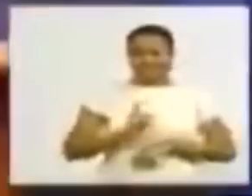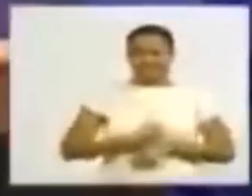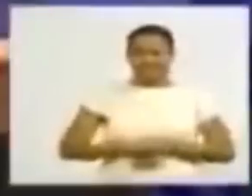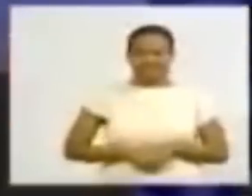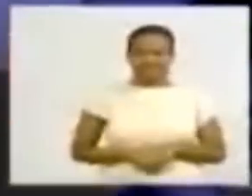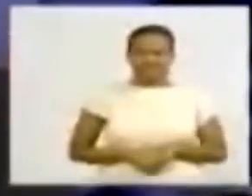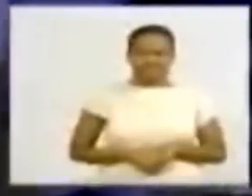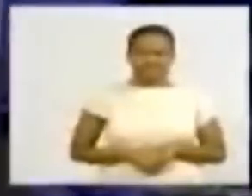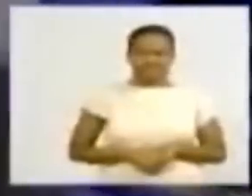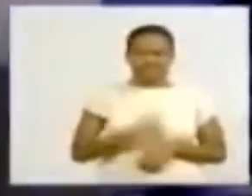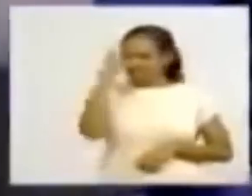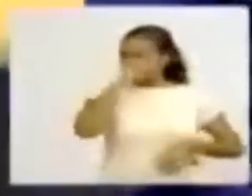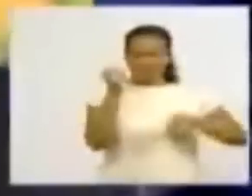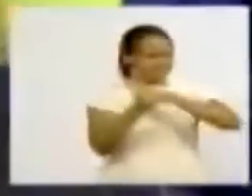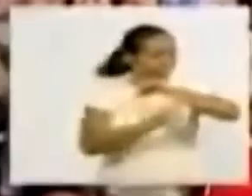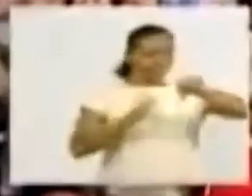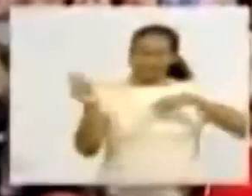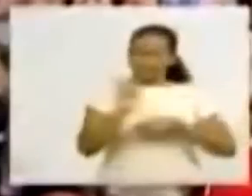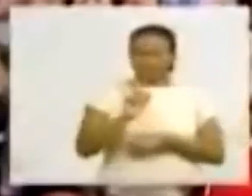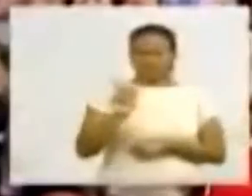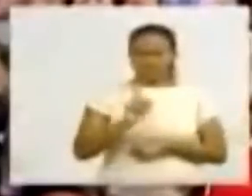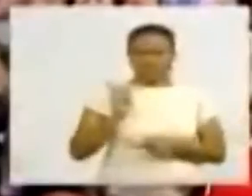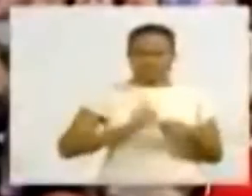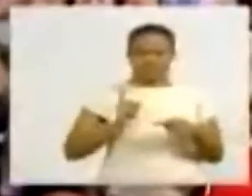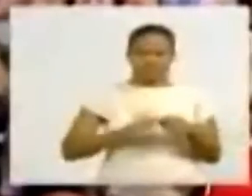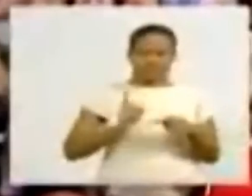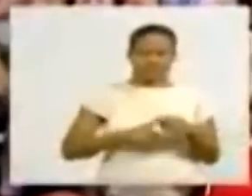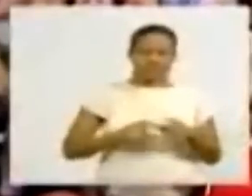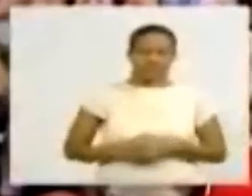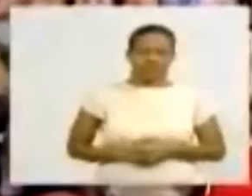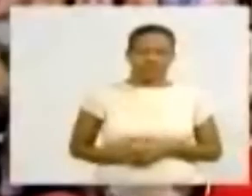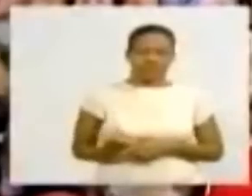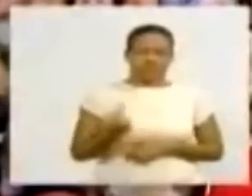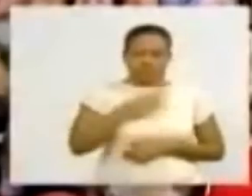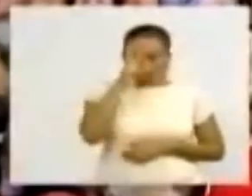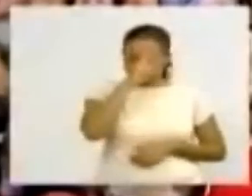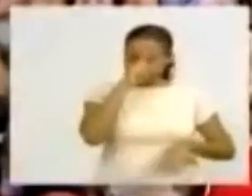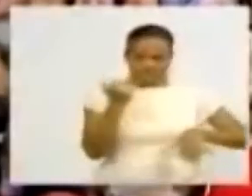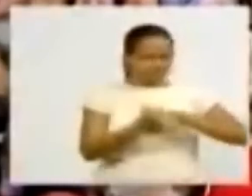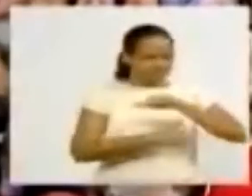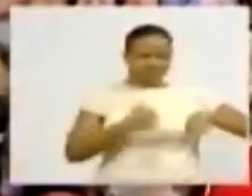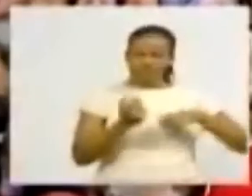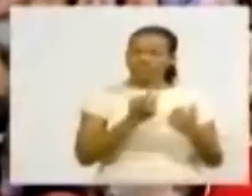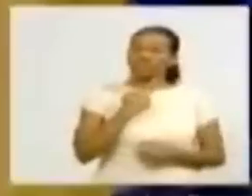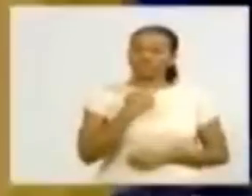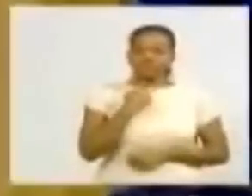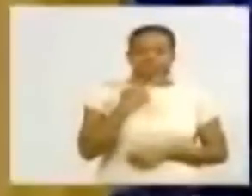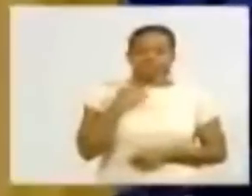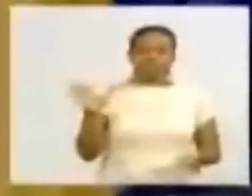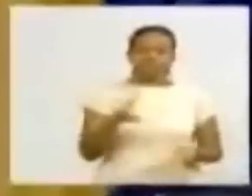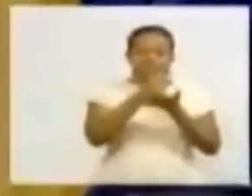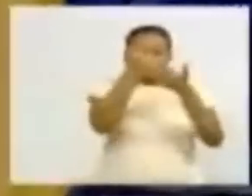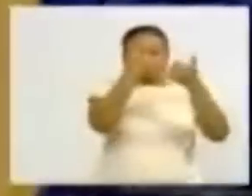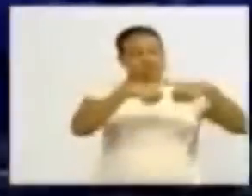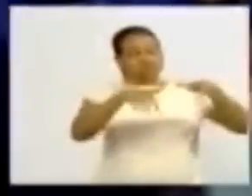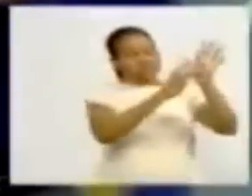essa notícia não pode ser modificada, porque nós não podemos modificar a plenitude da salvação